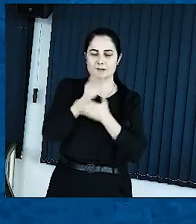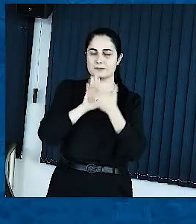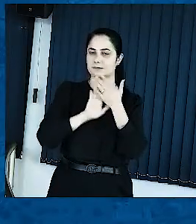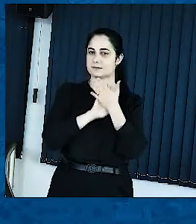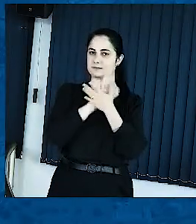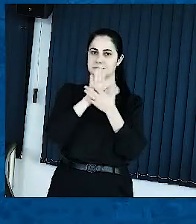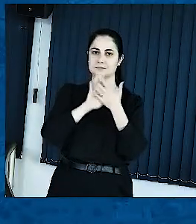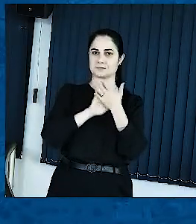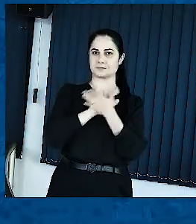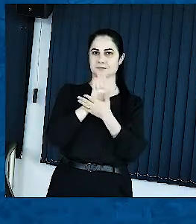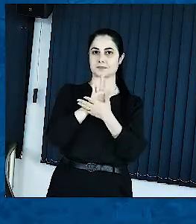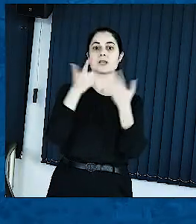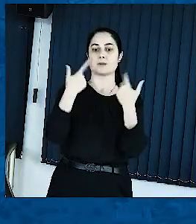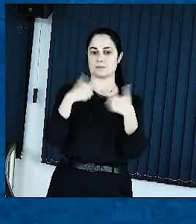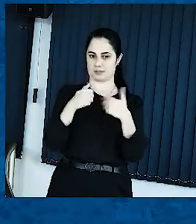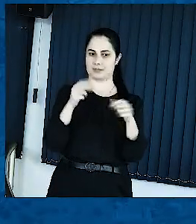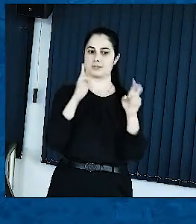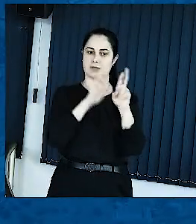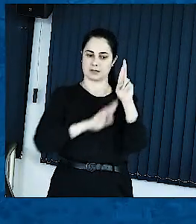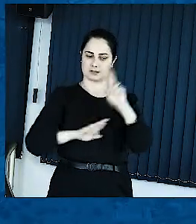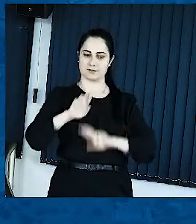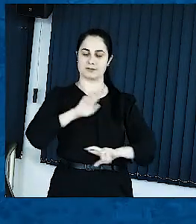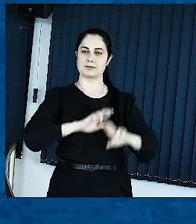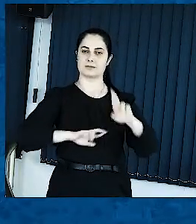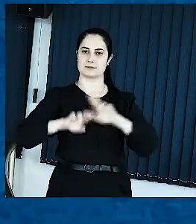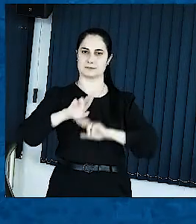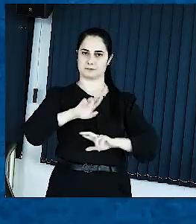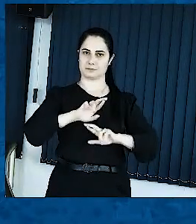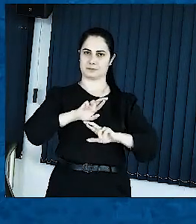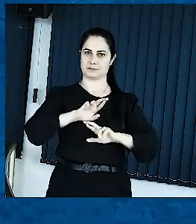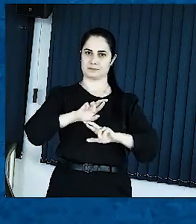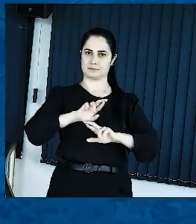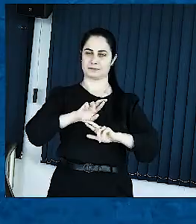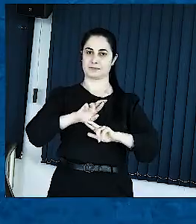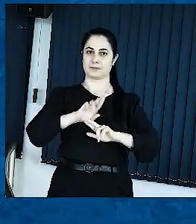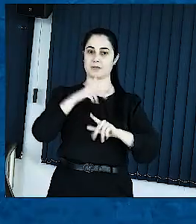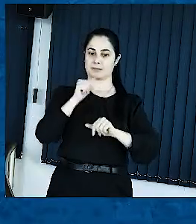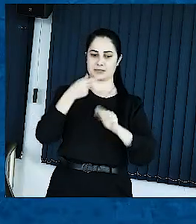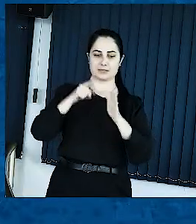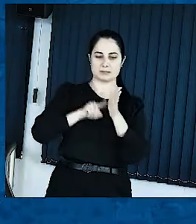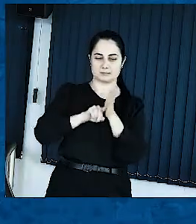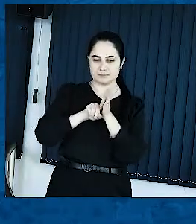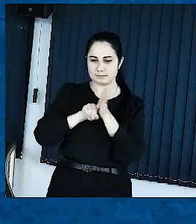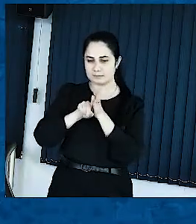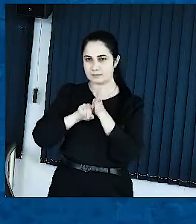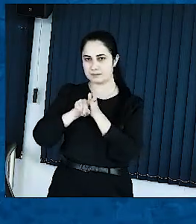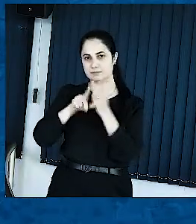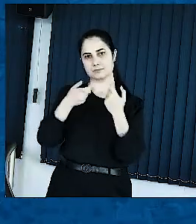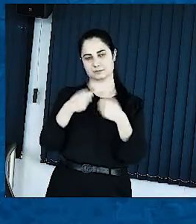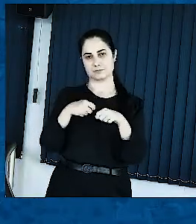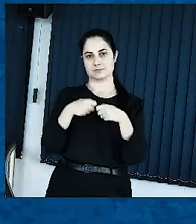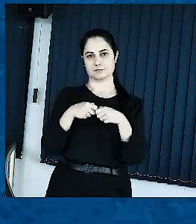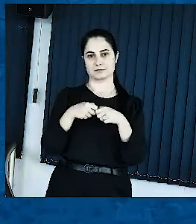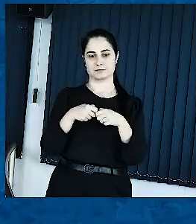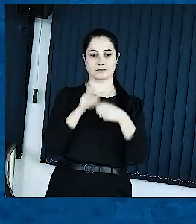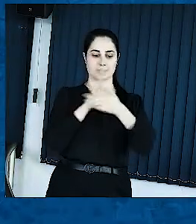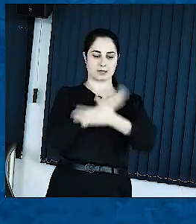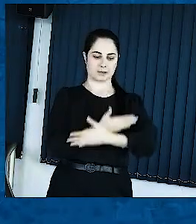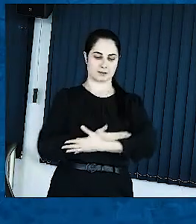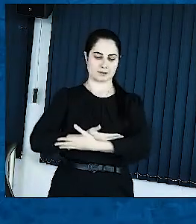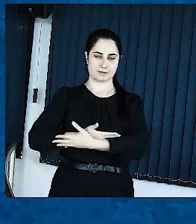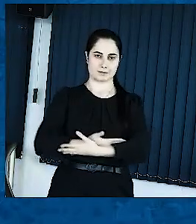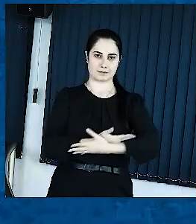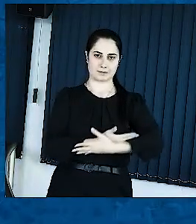palavrinha, ela precisa ser avaliada, ela precisa ser investigada. Aquele